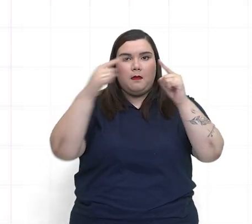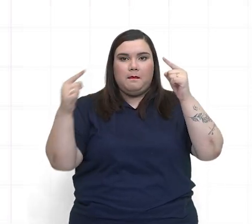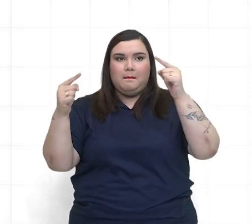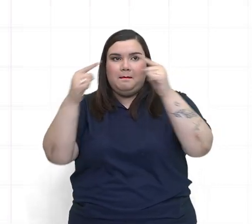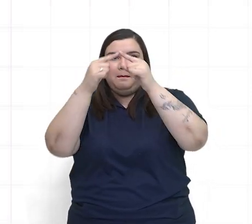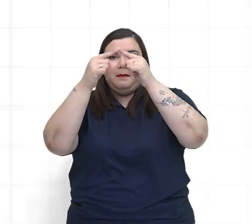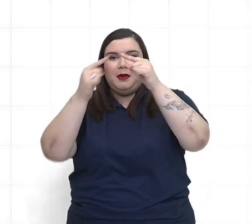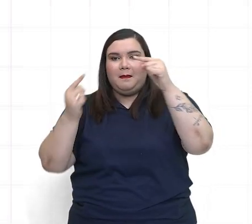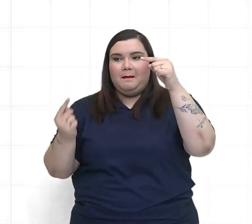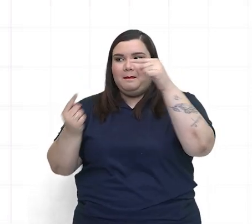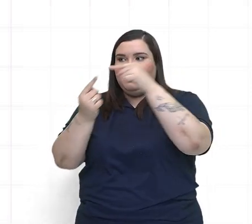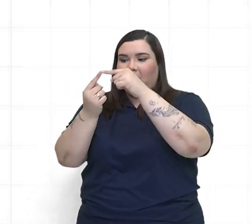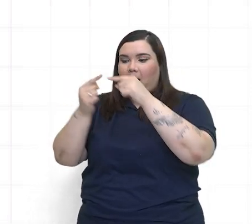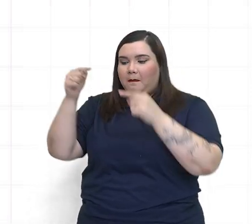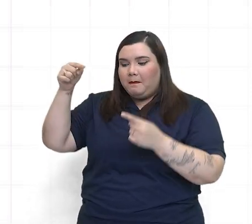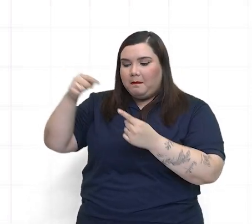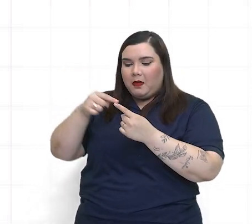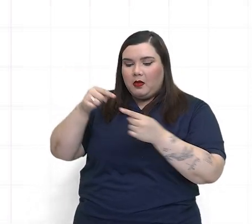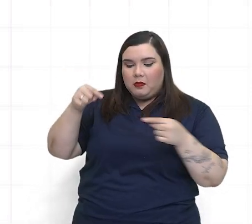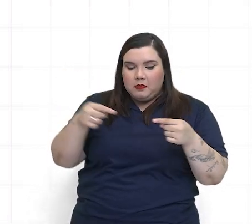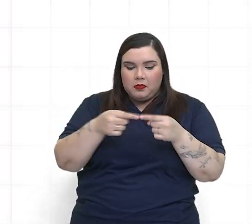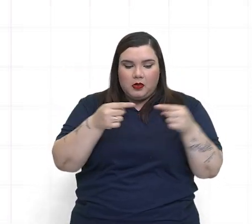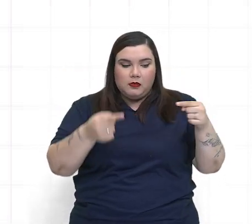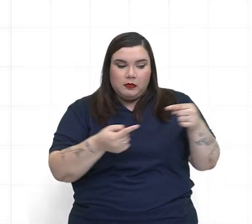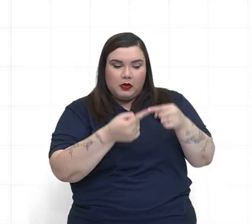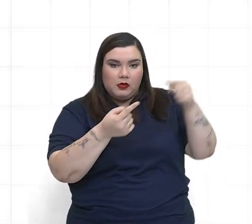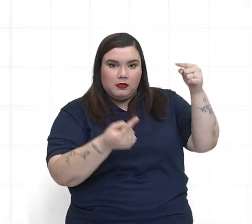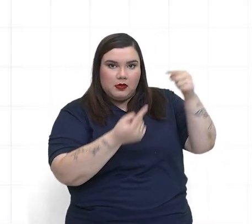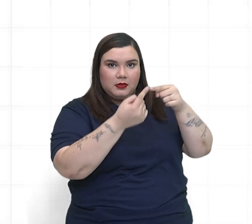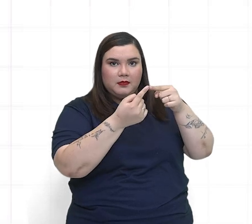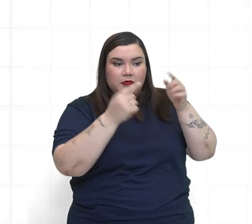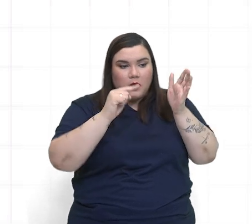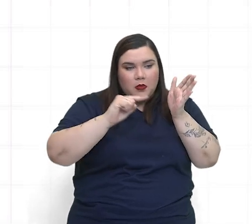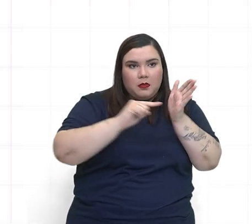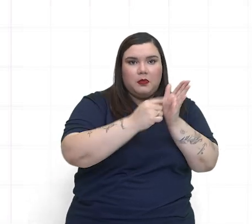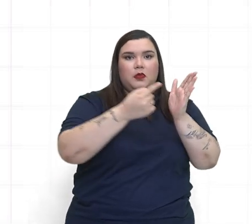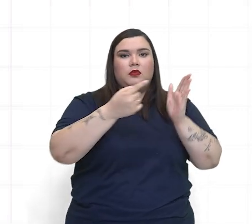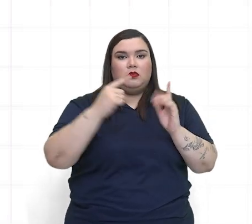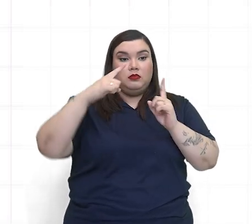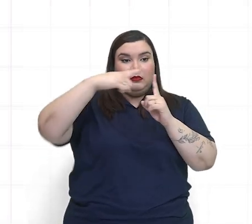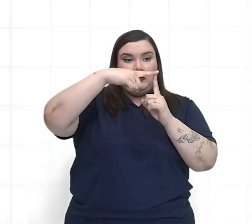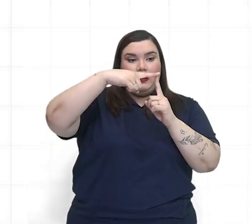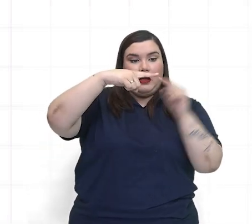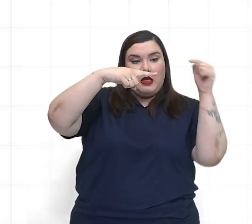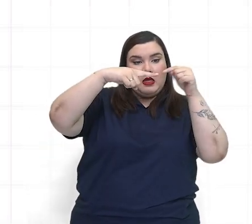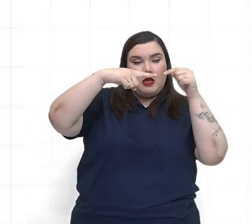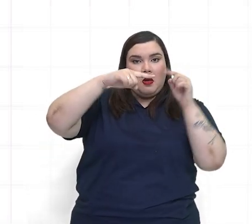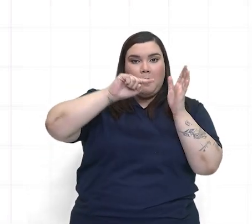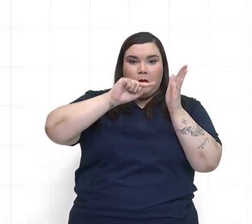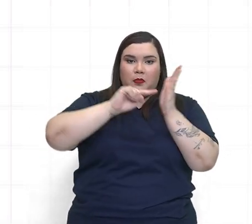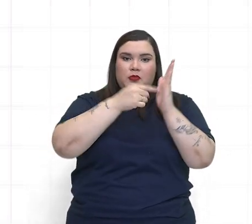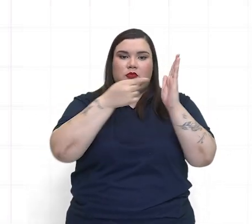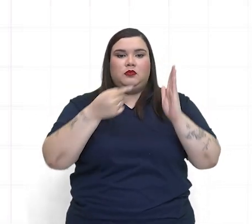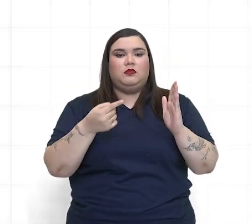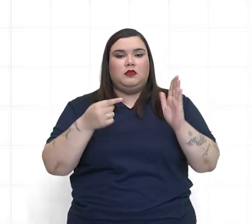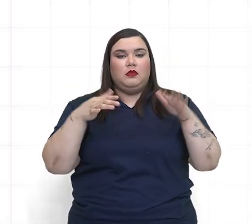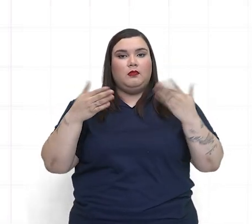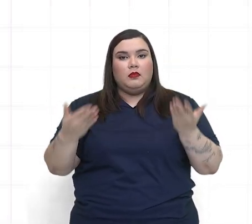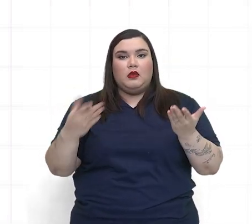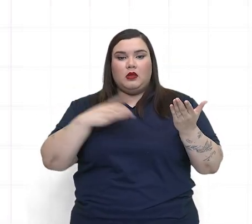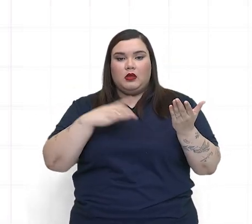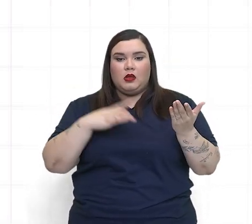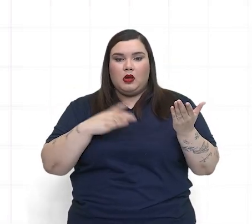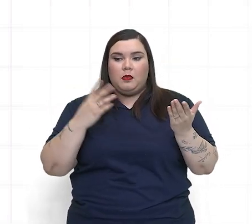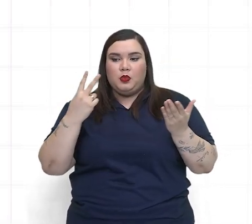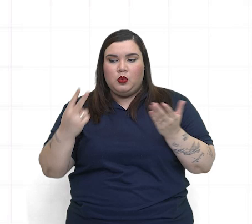unem, onde eles se cruzam, onde eles se tocam, é chamado de interseção. Então, quando eu tenho dois